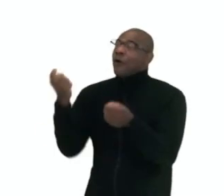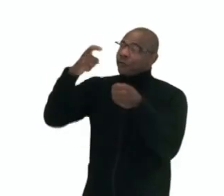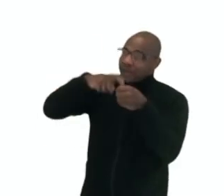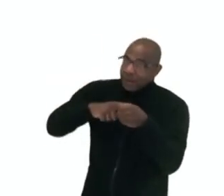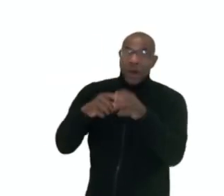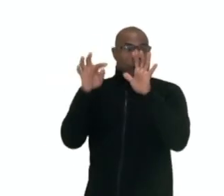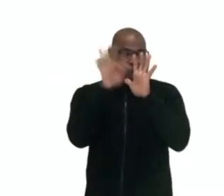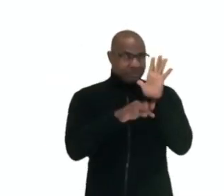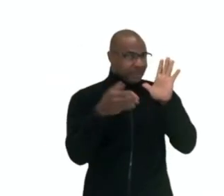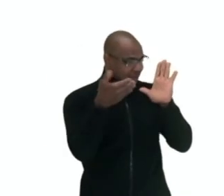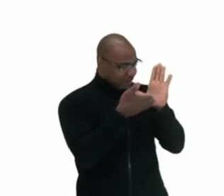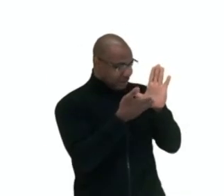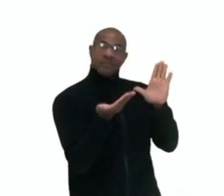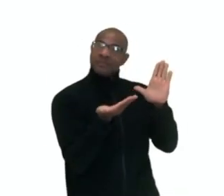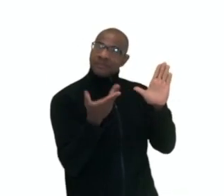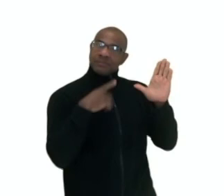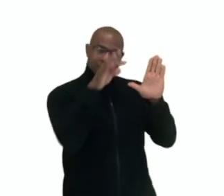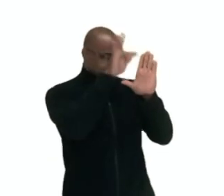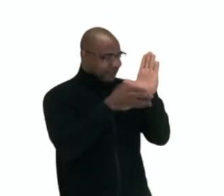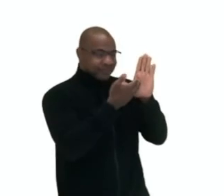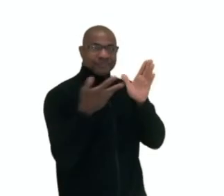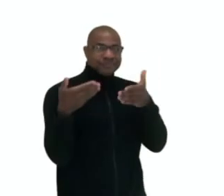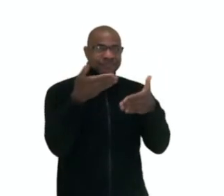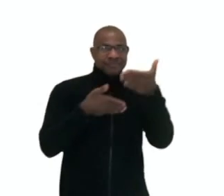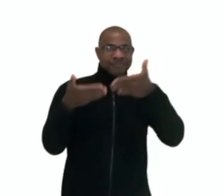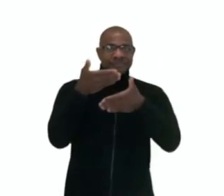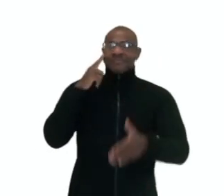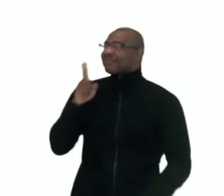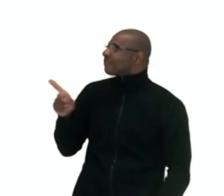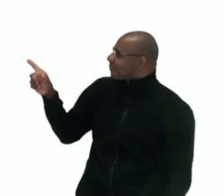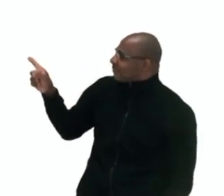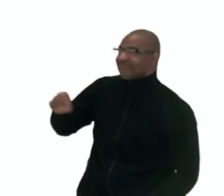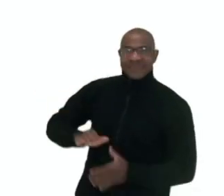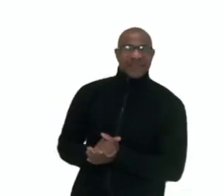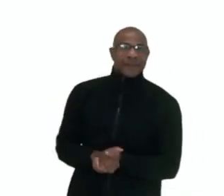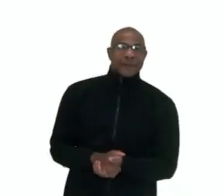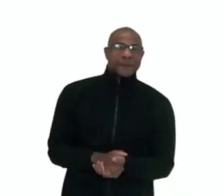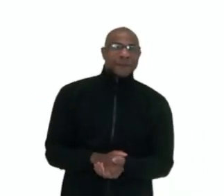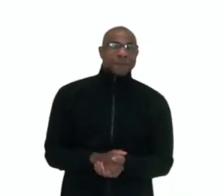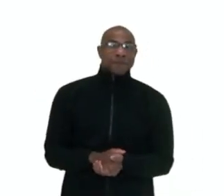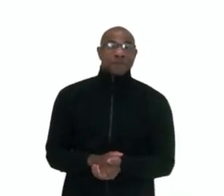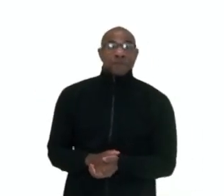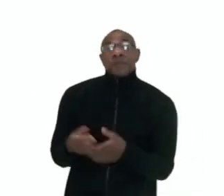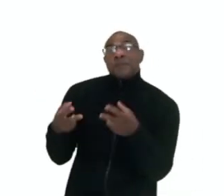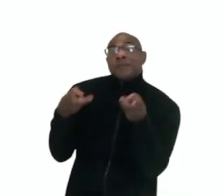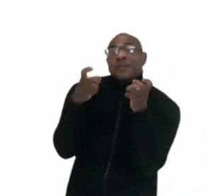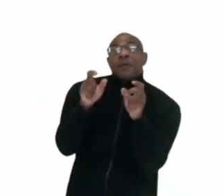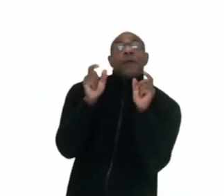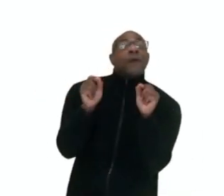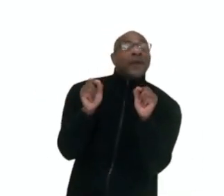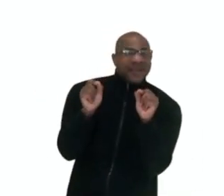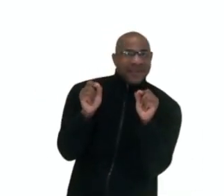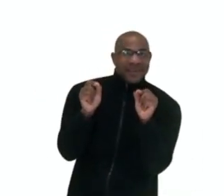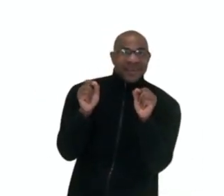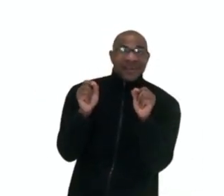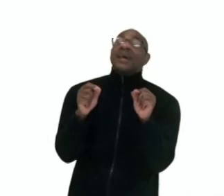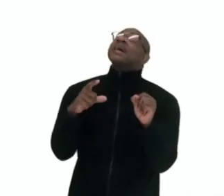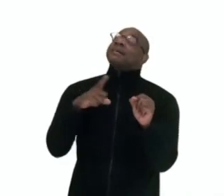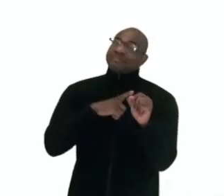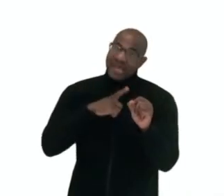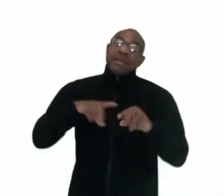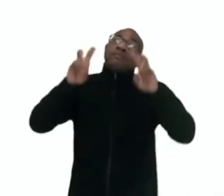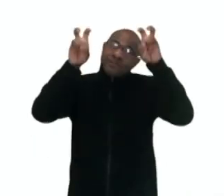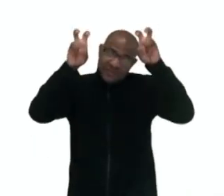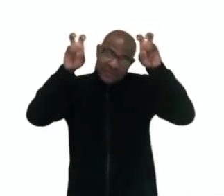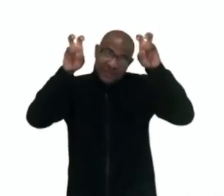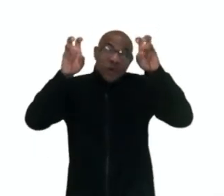ao texto e sempre que estamos analisando qualquer gênero textual, faremos isso. E verificamos sim, existe um